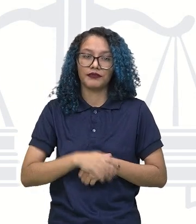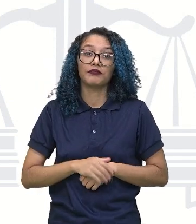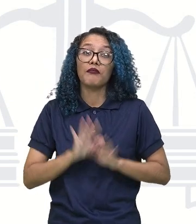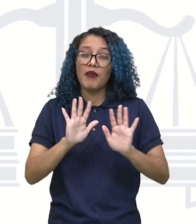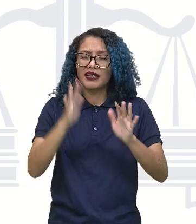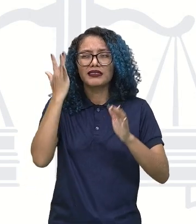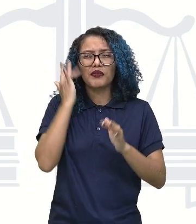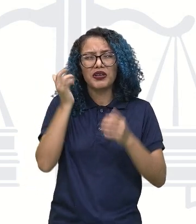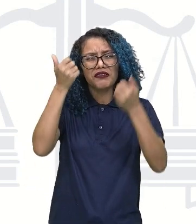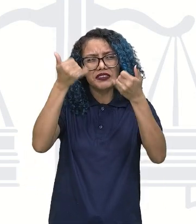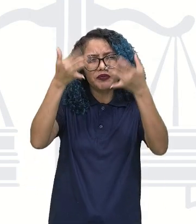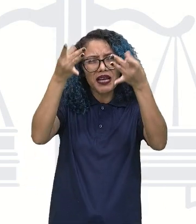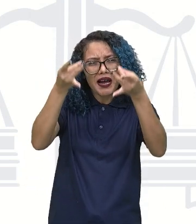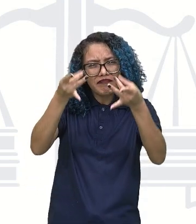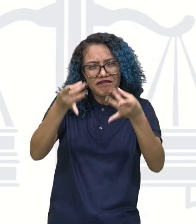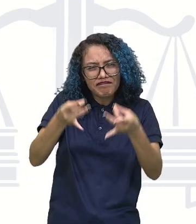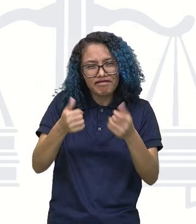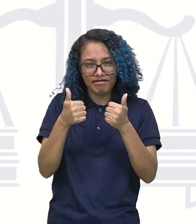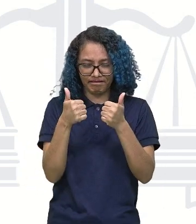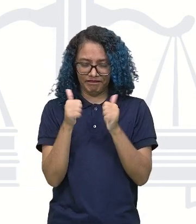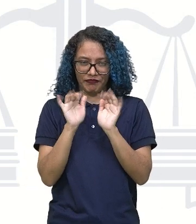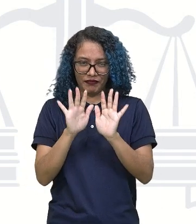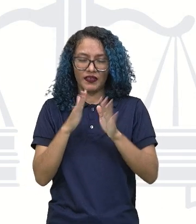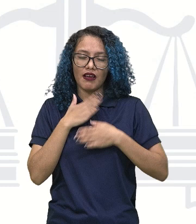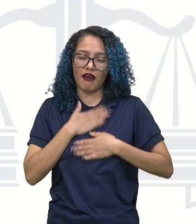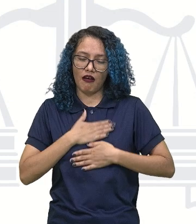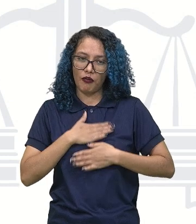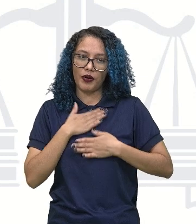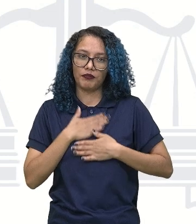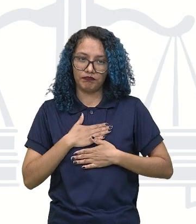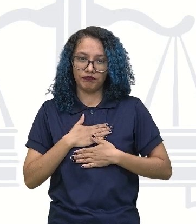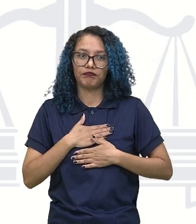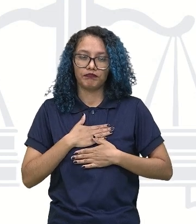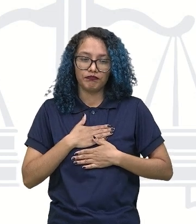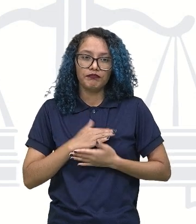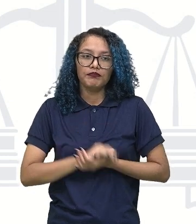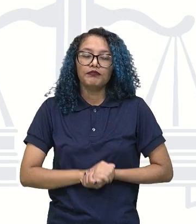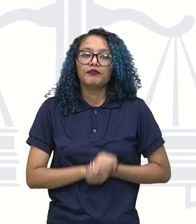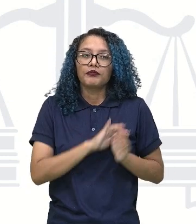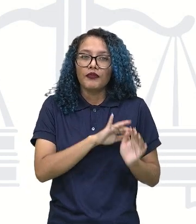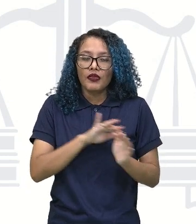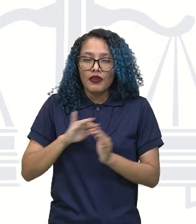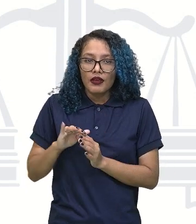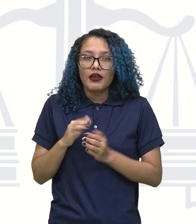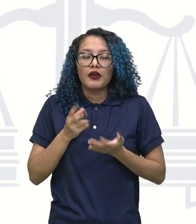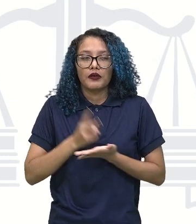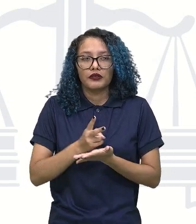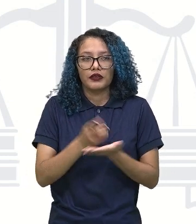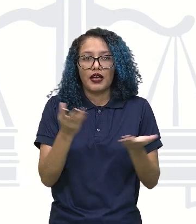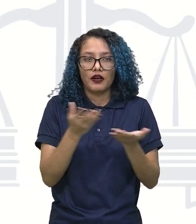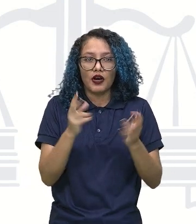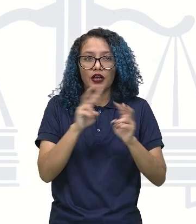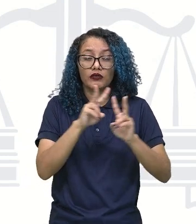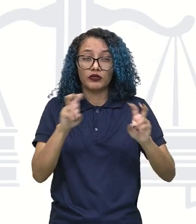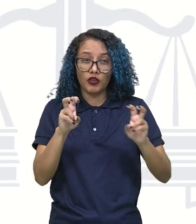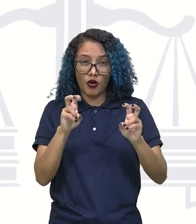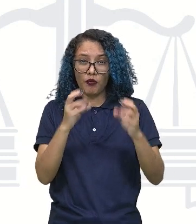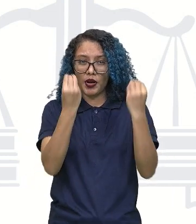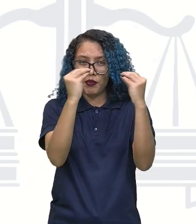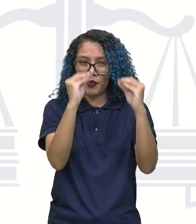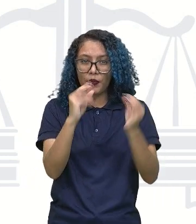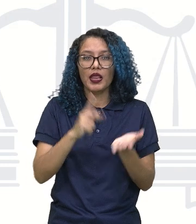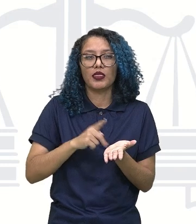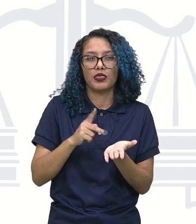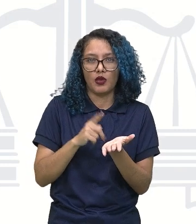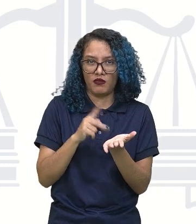e detalhado sobre isso, tá? Então, fiquem tranquilos. E aí, olha, lançamento ainda de notas sobre a reavaliação.